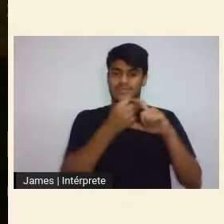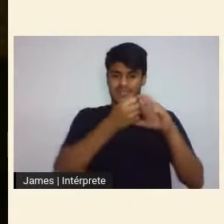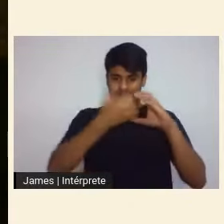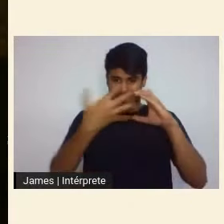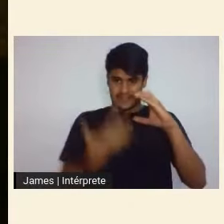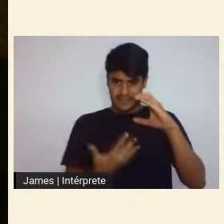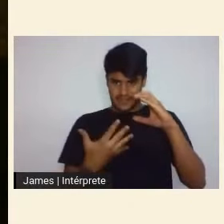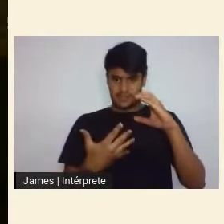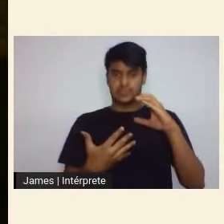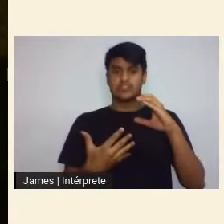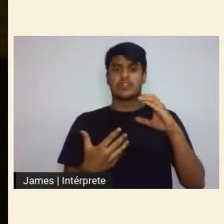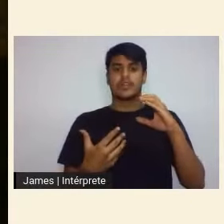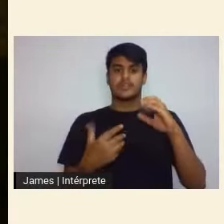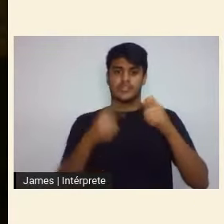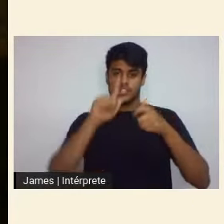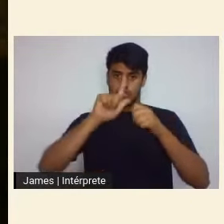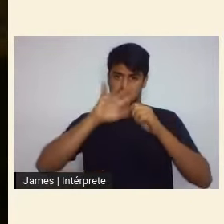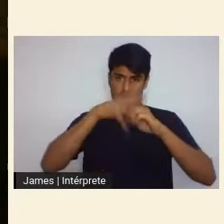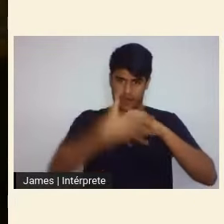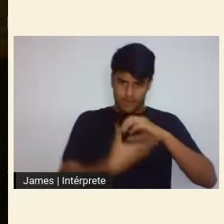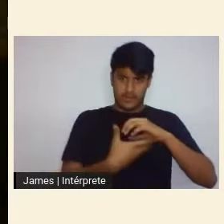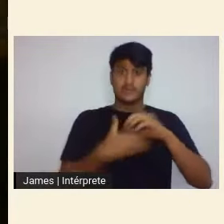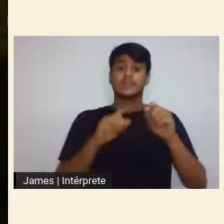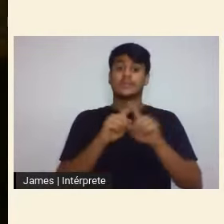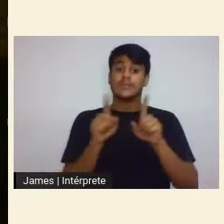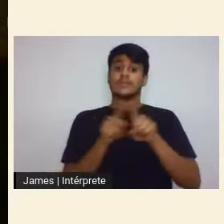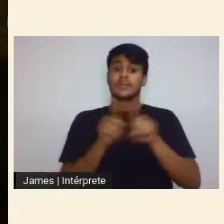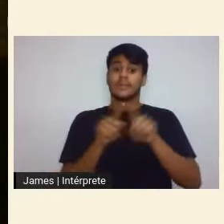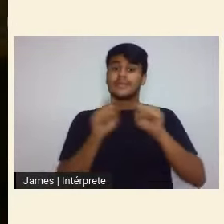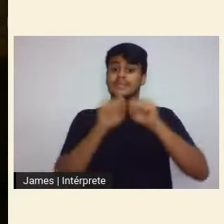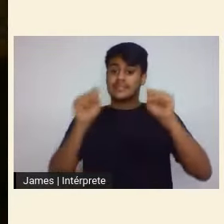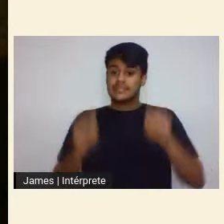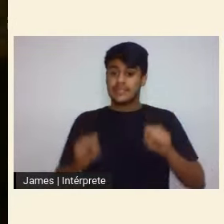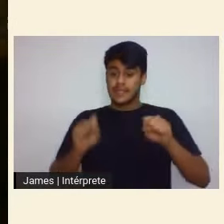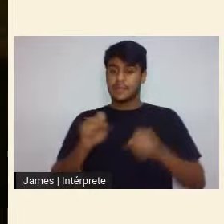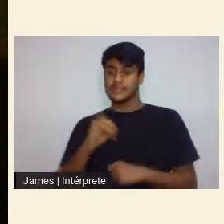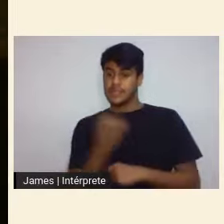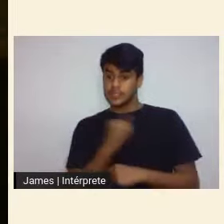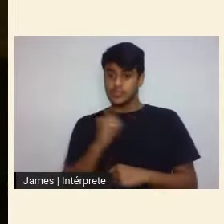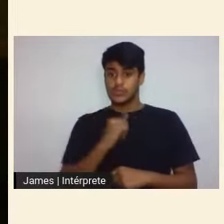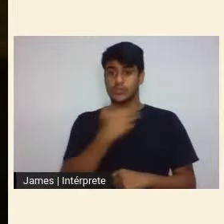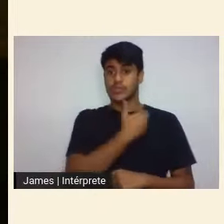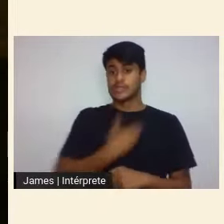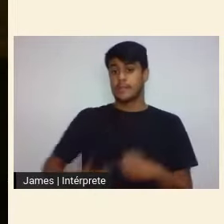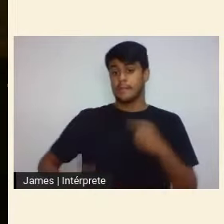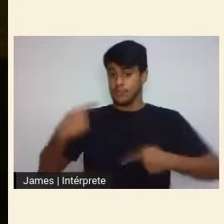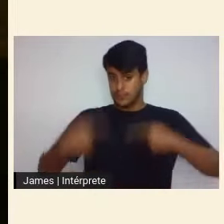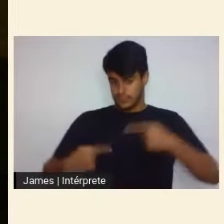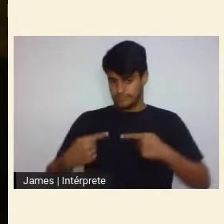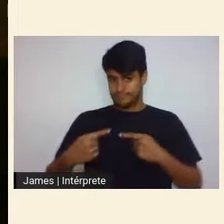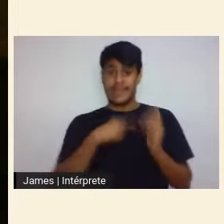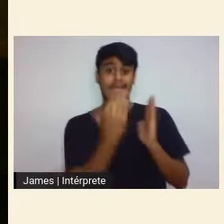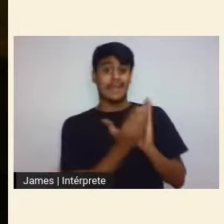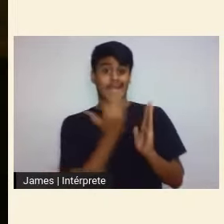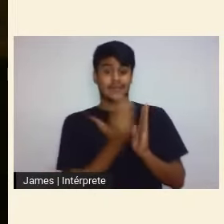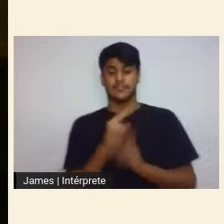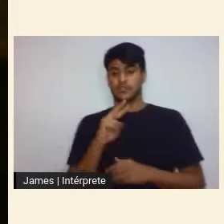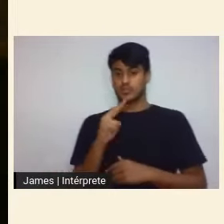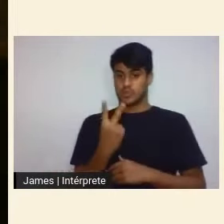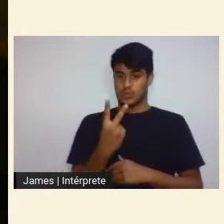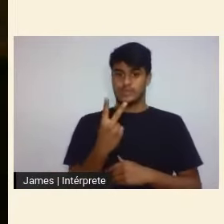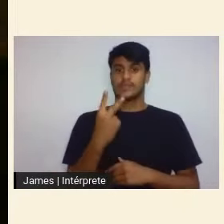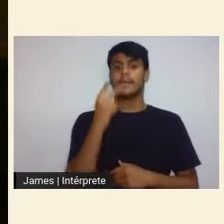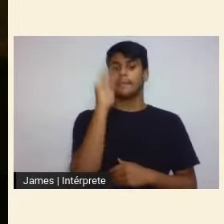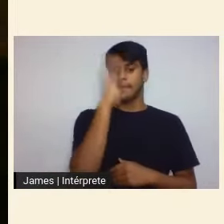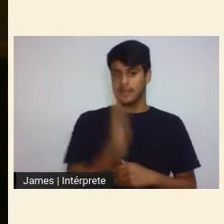demográficas e estruturas sociais, além dos sistemas e instituições políticas. O livro Os Dois Brasis, portanto,